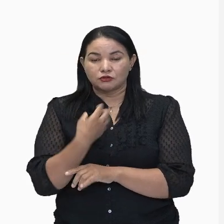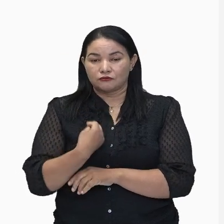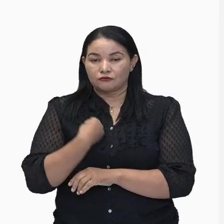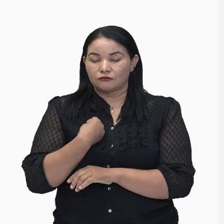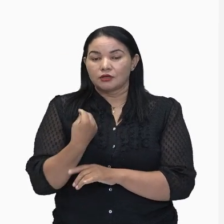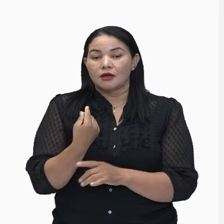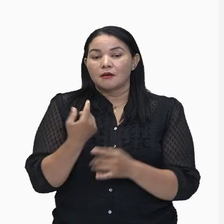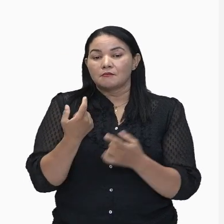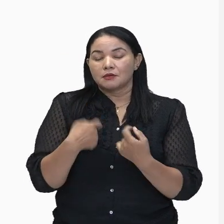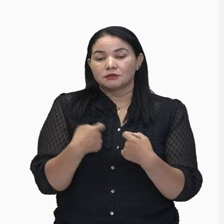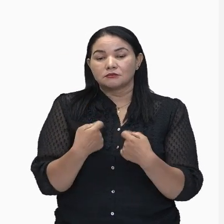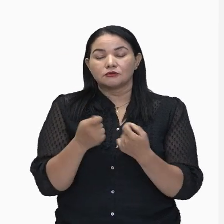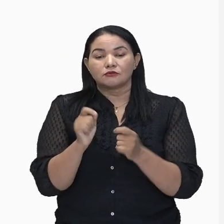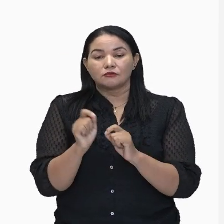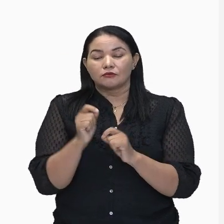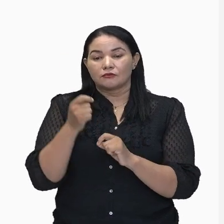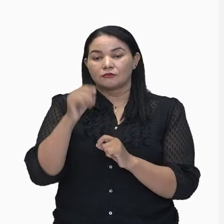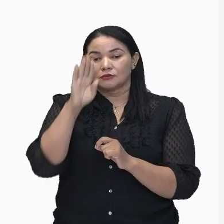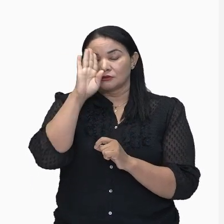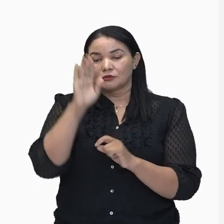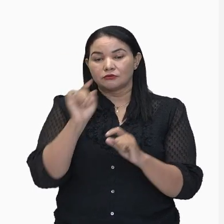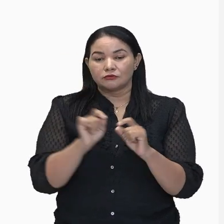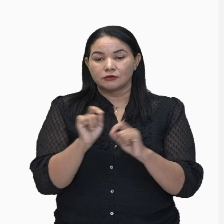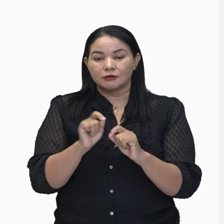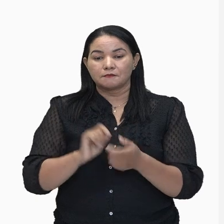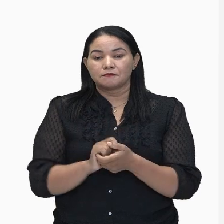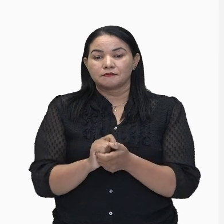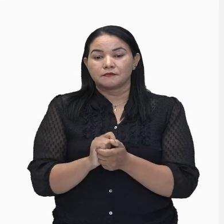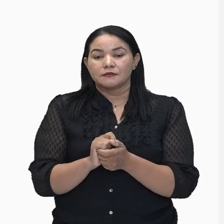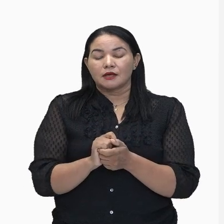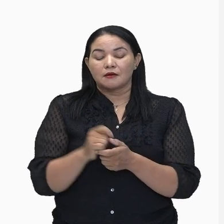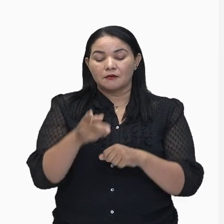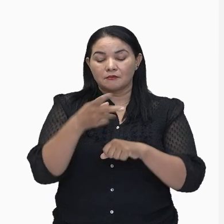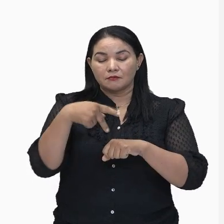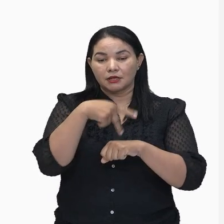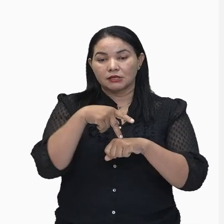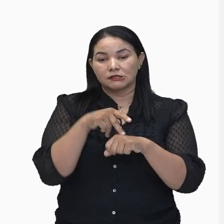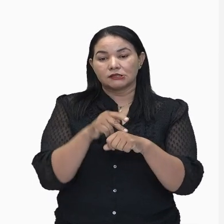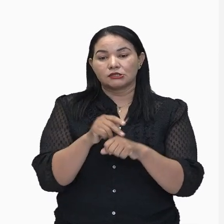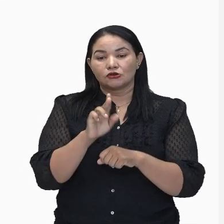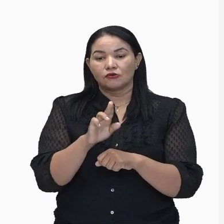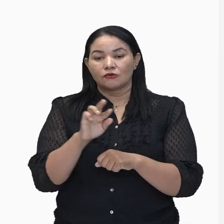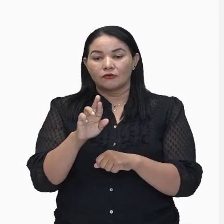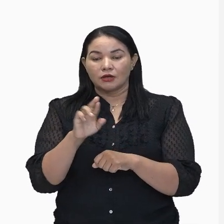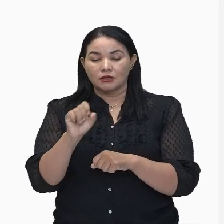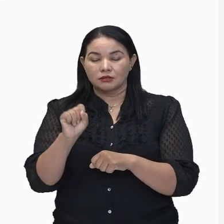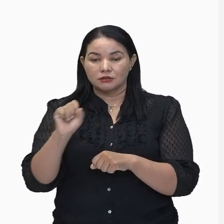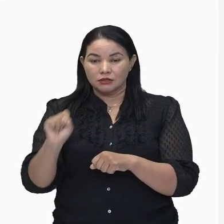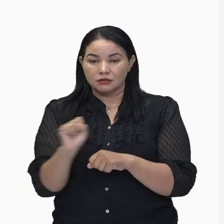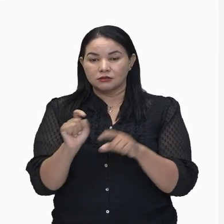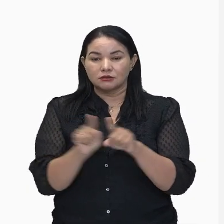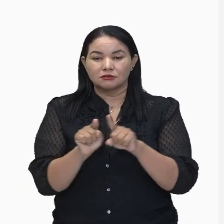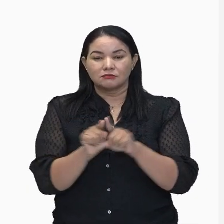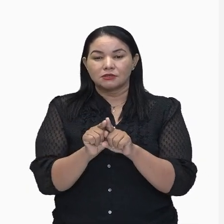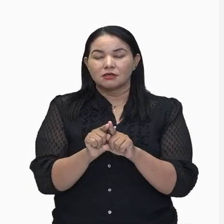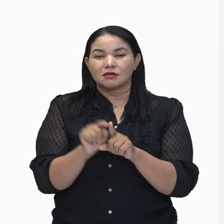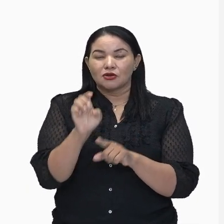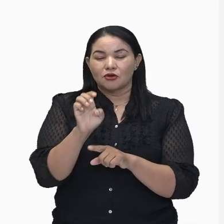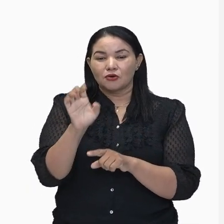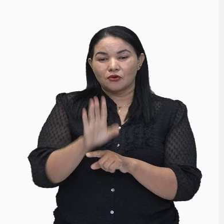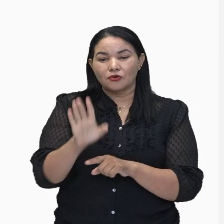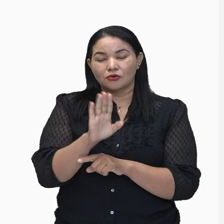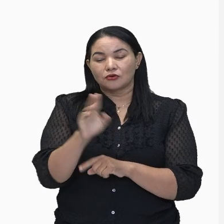principalmente dos países, né, que pega ali a ex-União Soviética, os países da Europa Oriental, a gente observa que